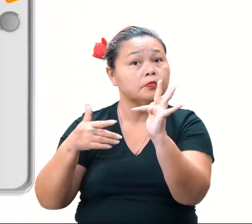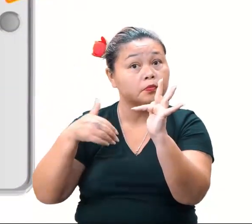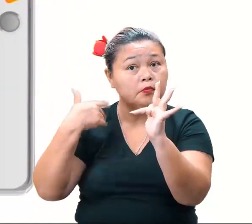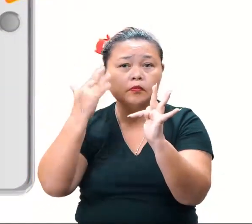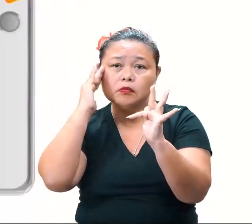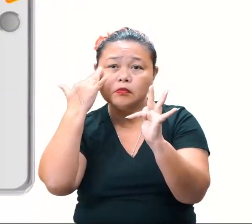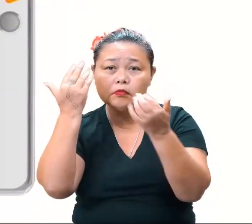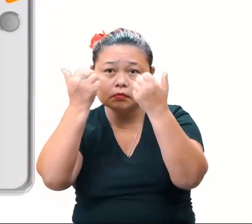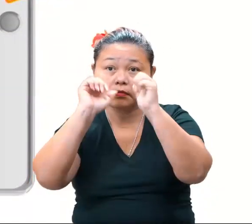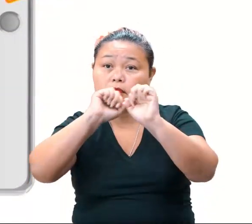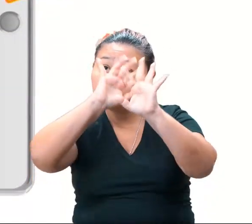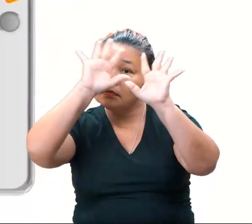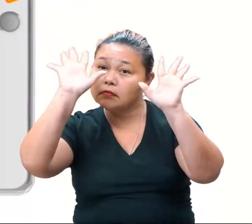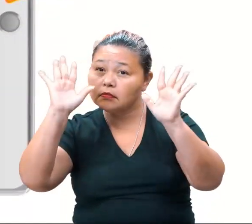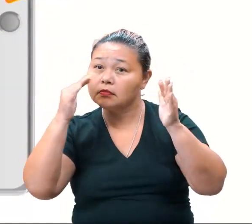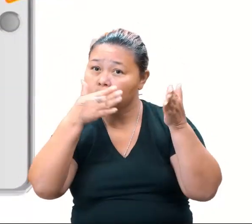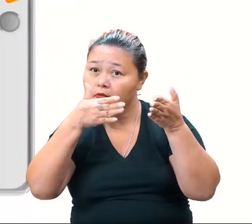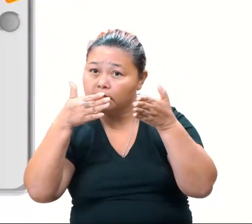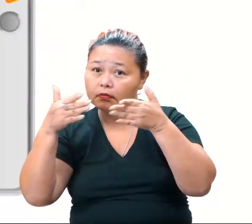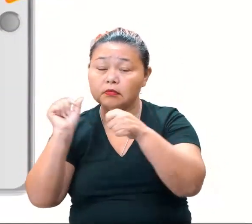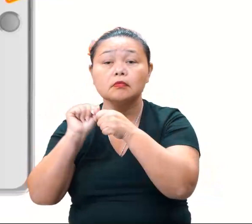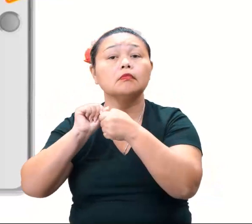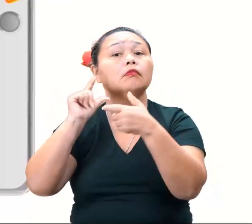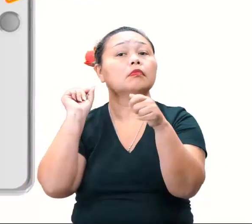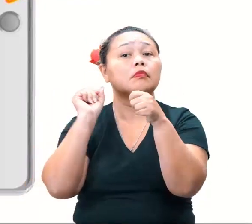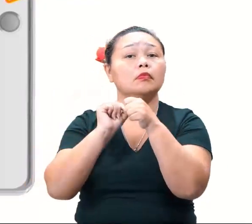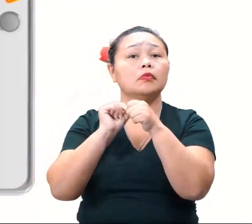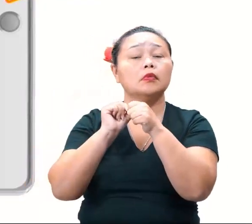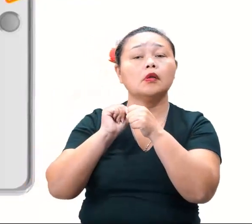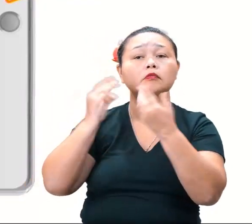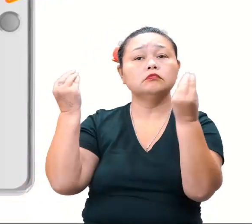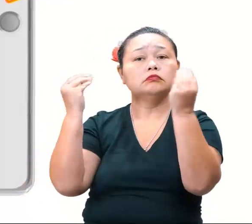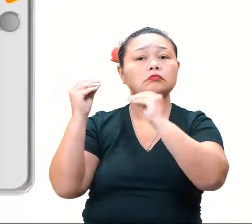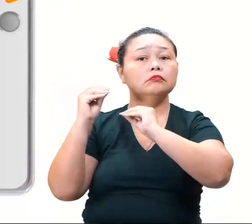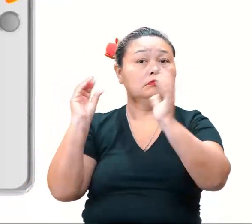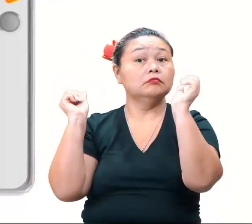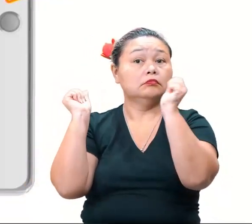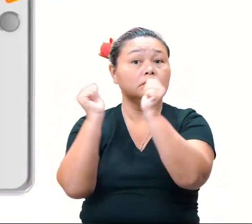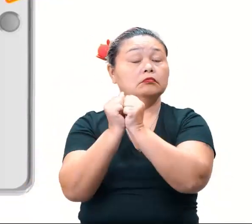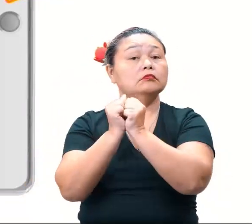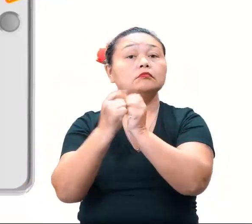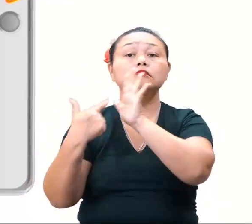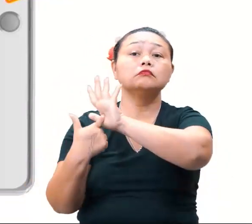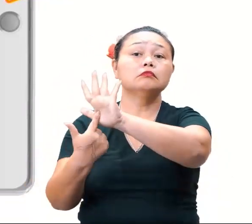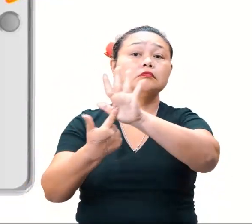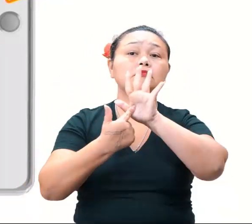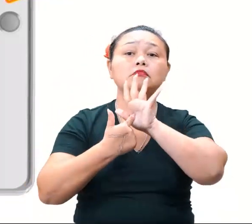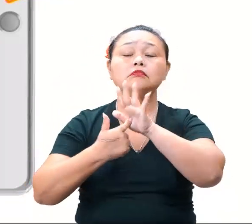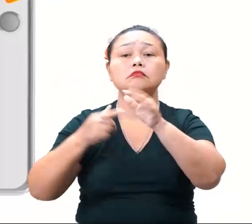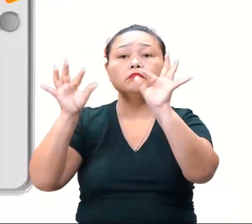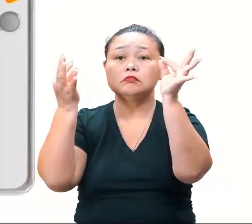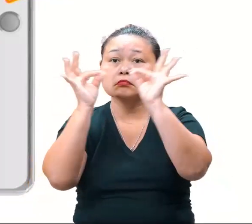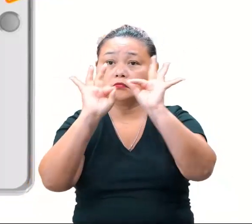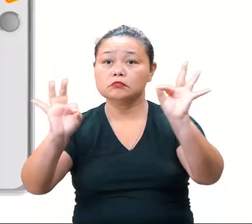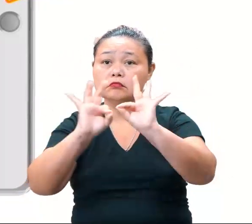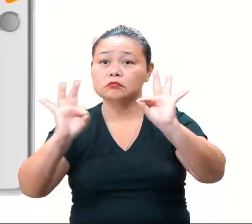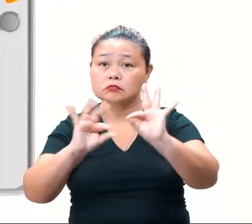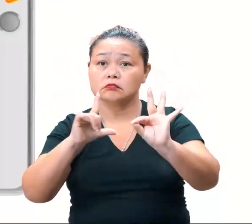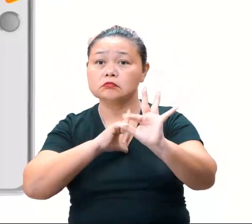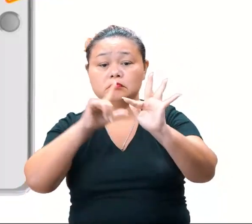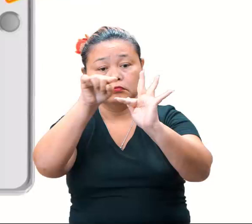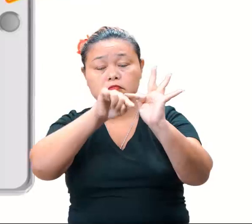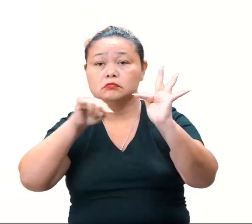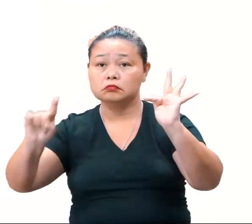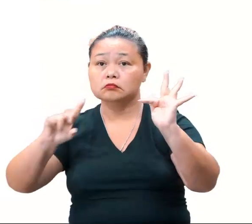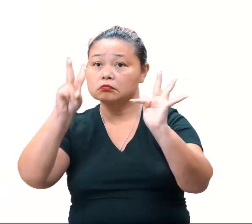entenderem o passo a passo. E aí a gente fez essa construção juntos e também mostramos problemas que envolvem gráficos da função. Vamos